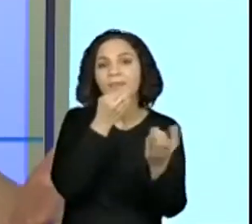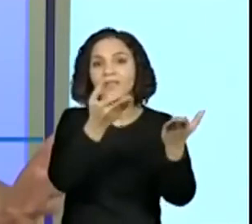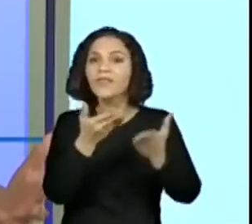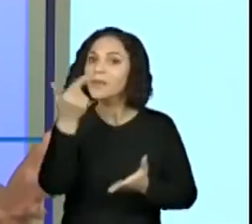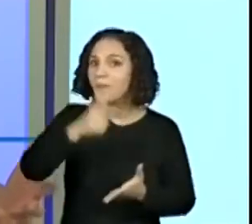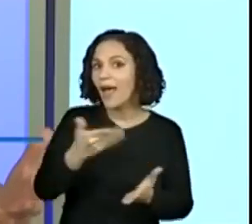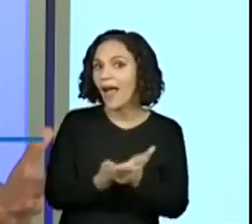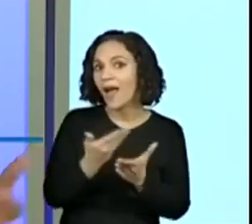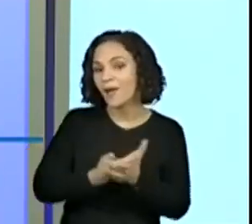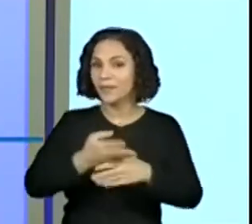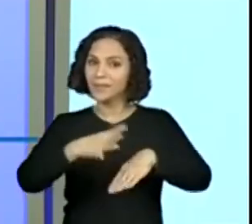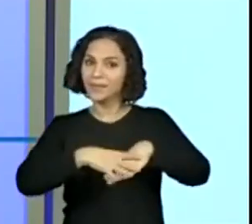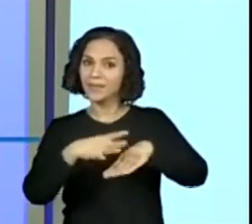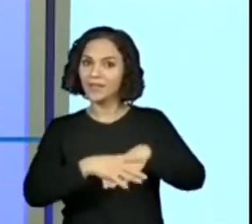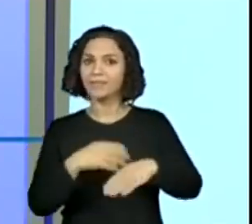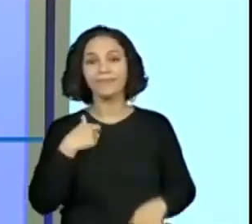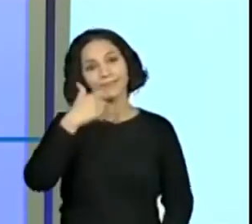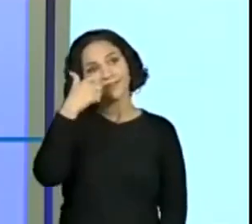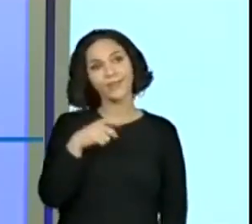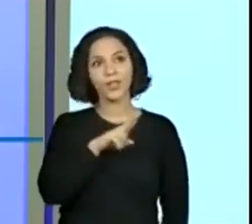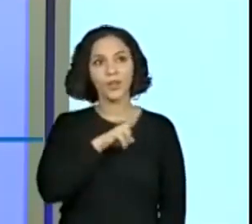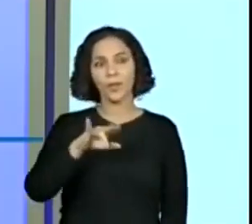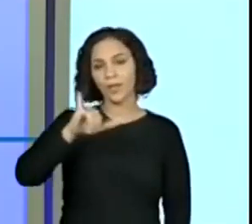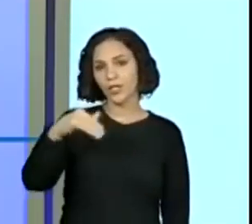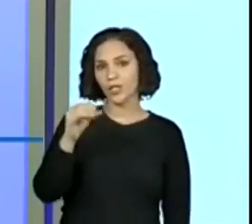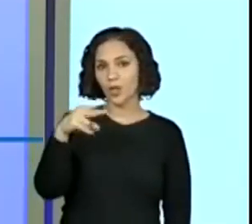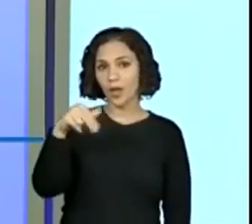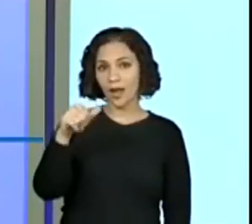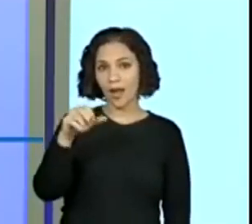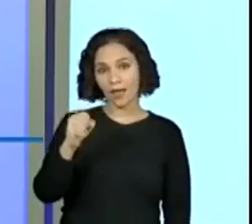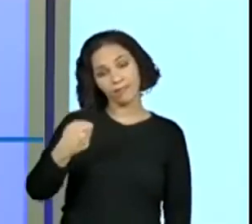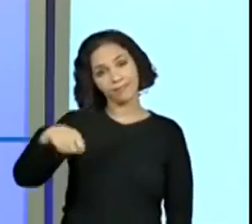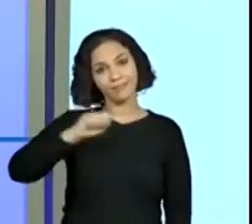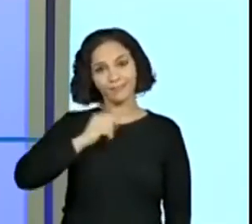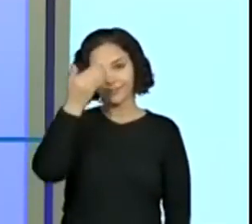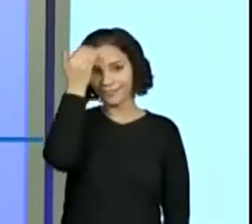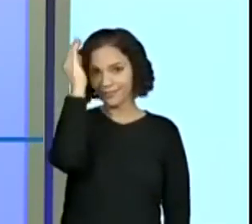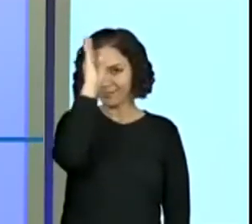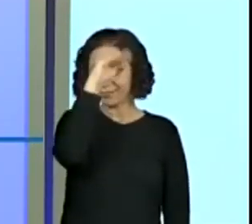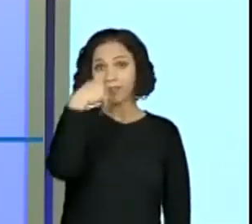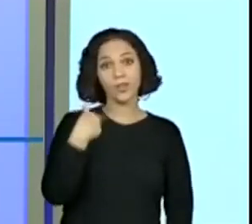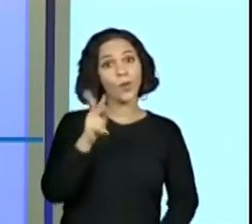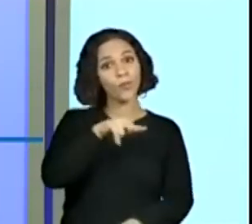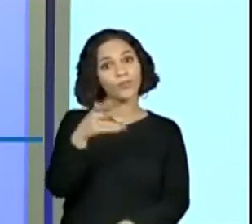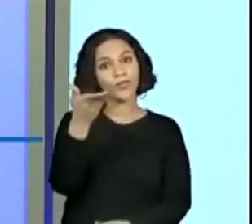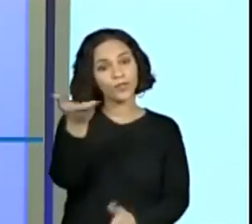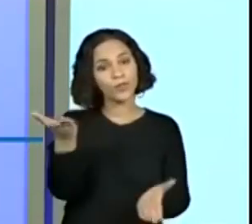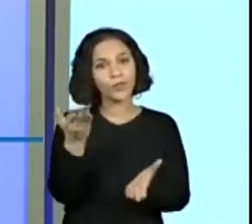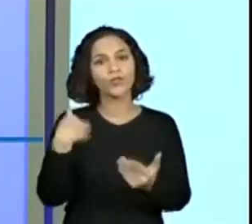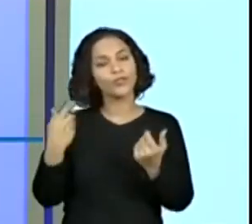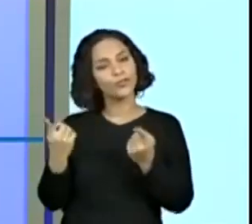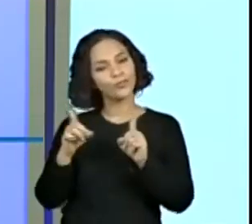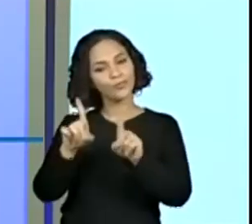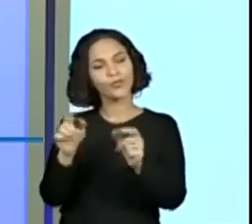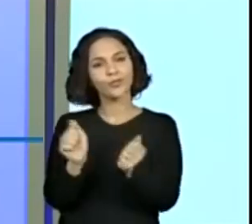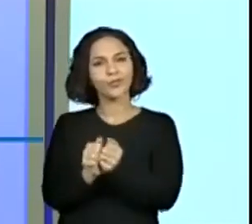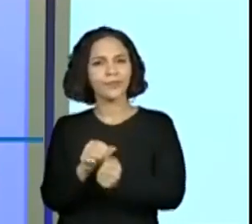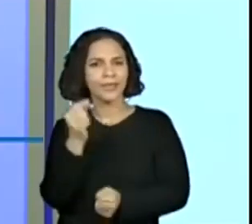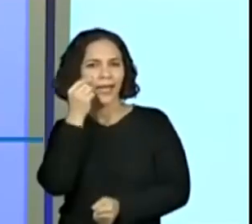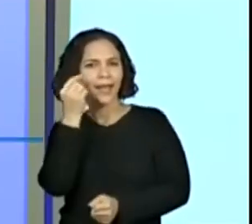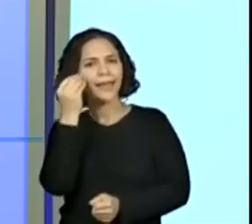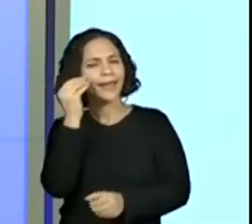todos bem-vindos para mais uma aula de matemática Seu nome é Jonas hoje eu sou aqui o professor de vocês o acompanhar Aline aqui para tentar